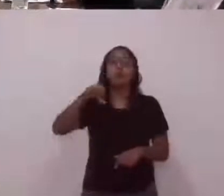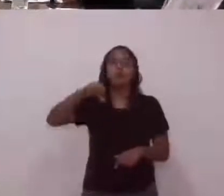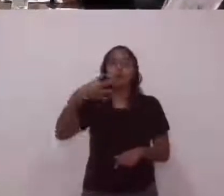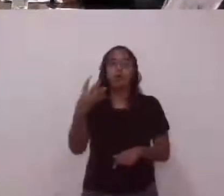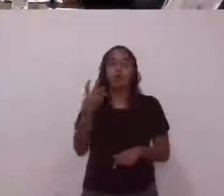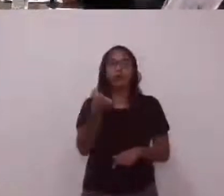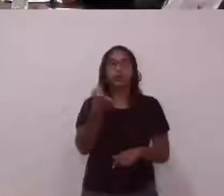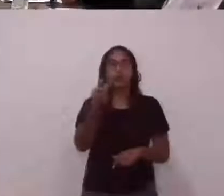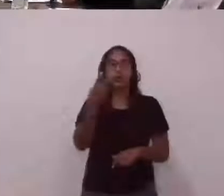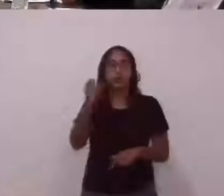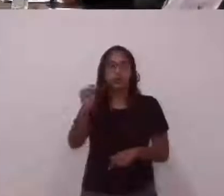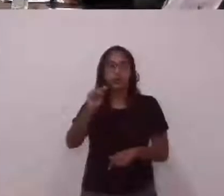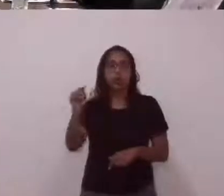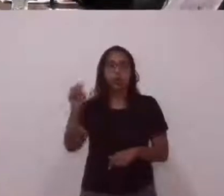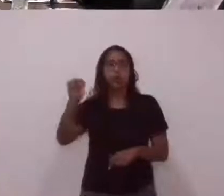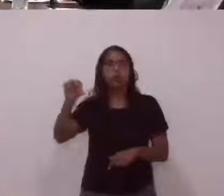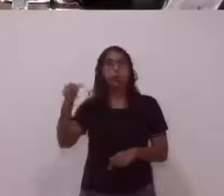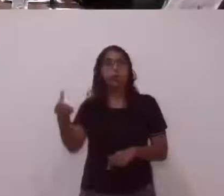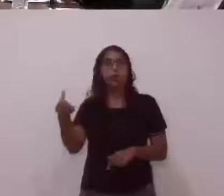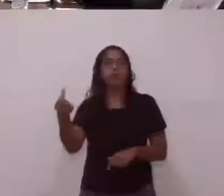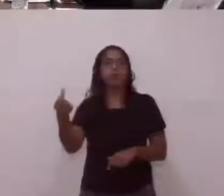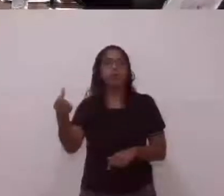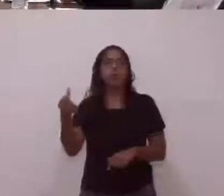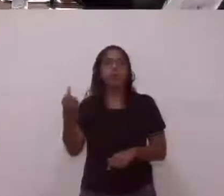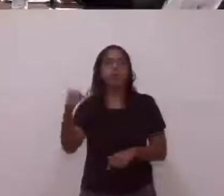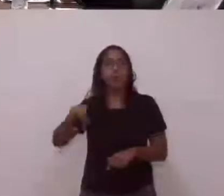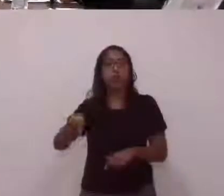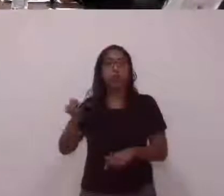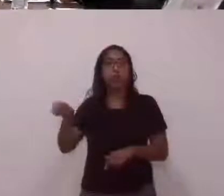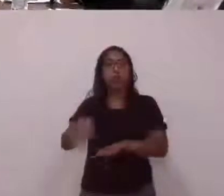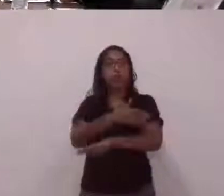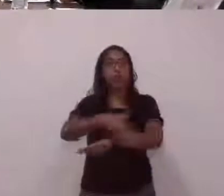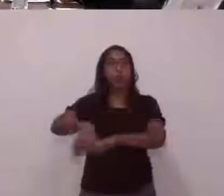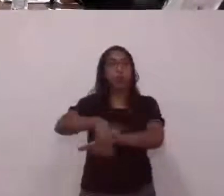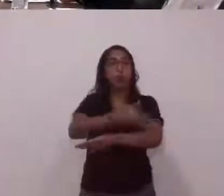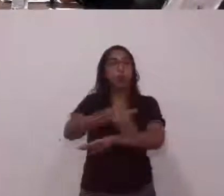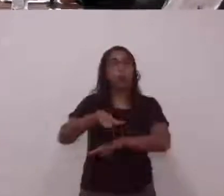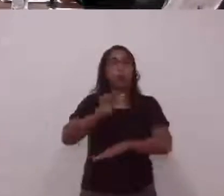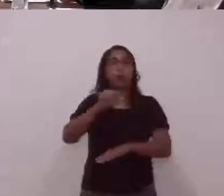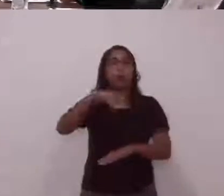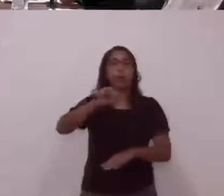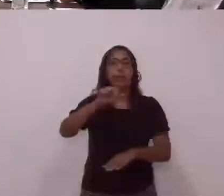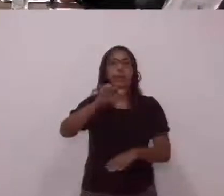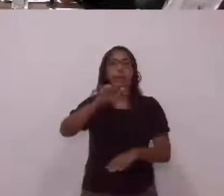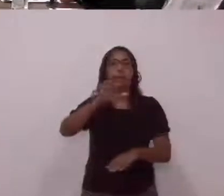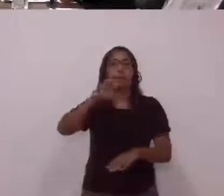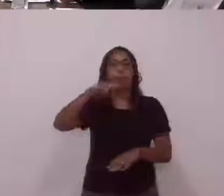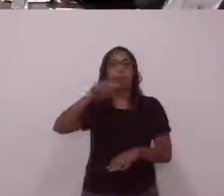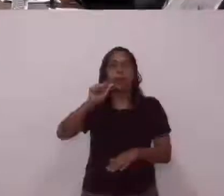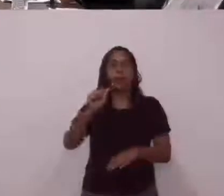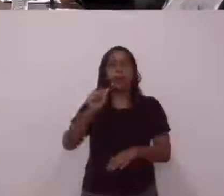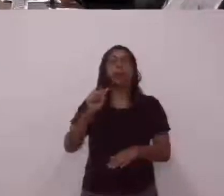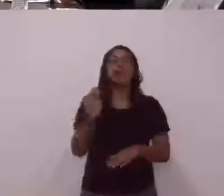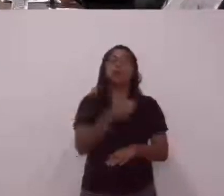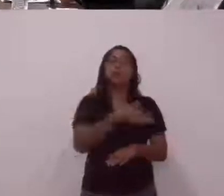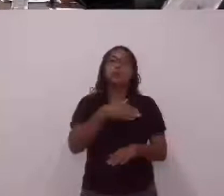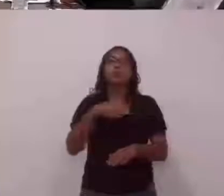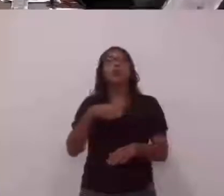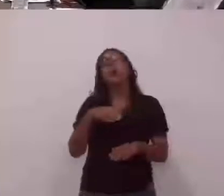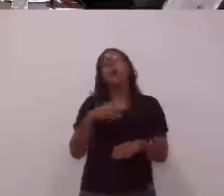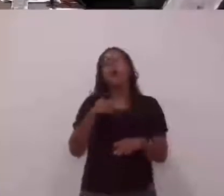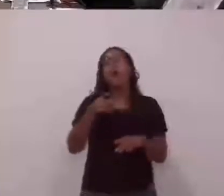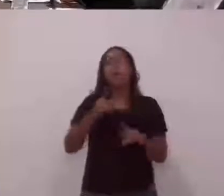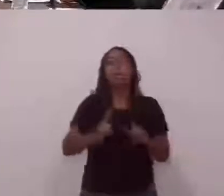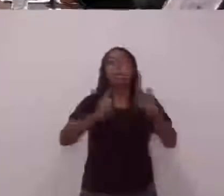628, barra 69, residente na rua Madalena, Ferraguti, número 95, bloco A, apartamento 31,